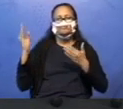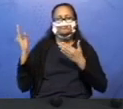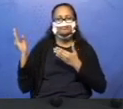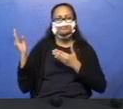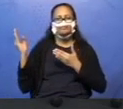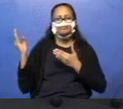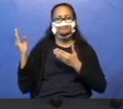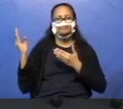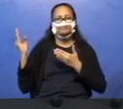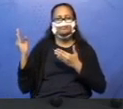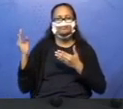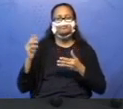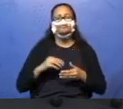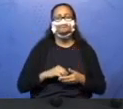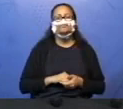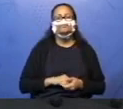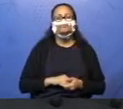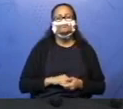fechou.